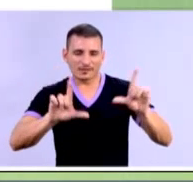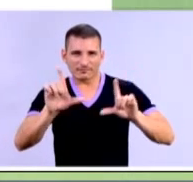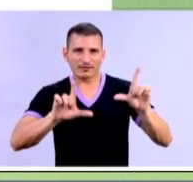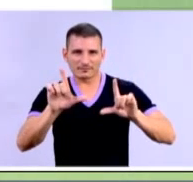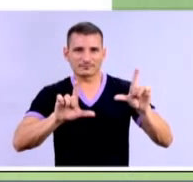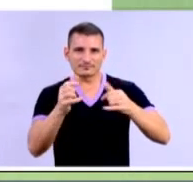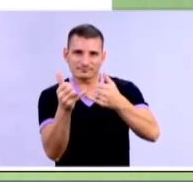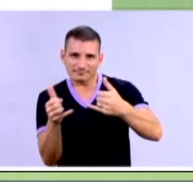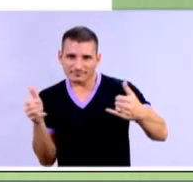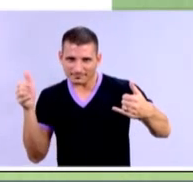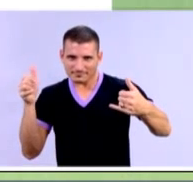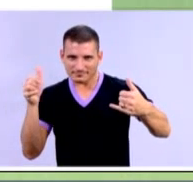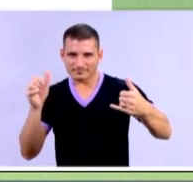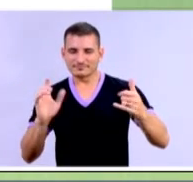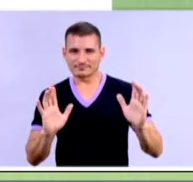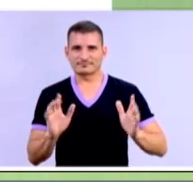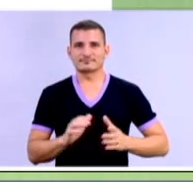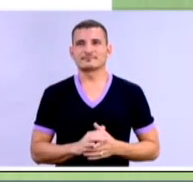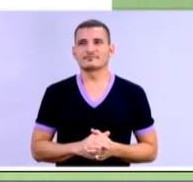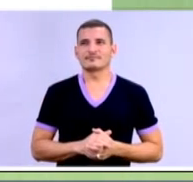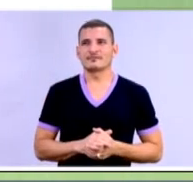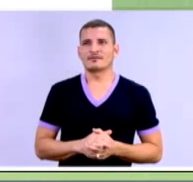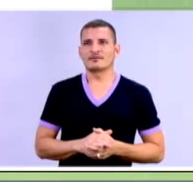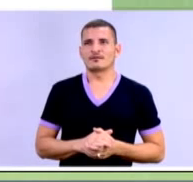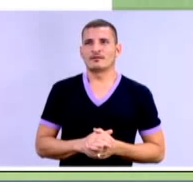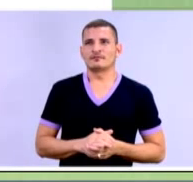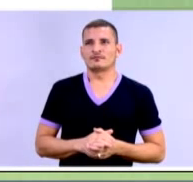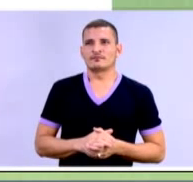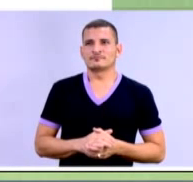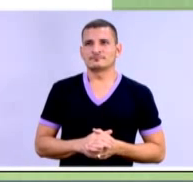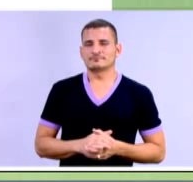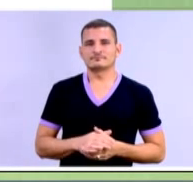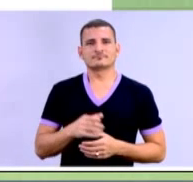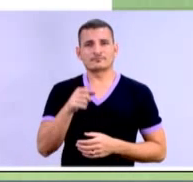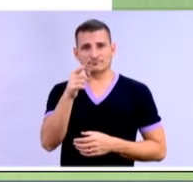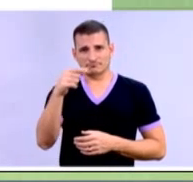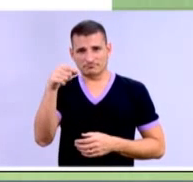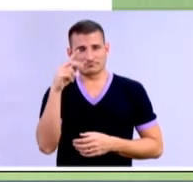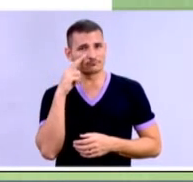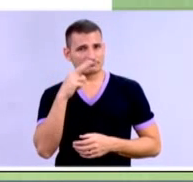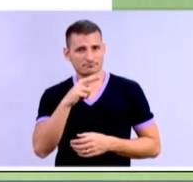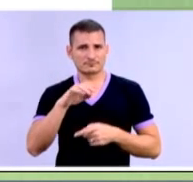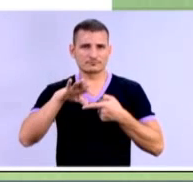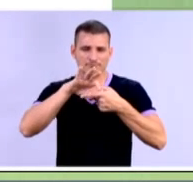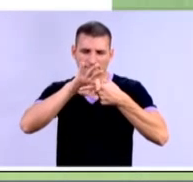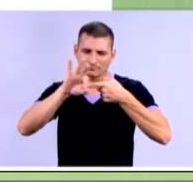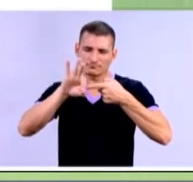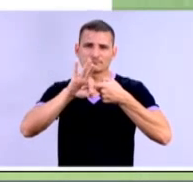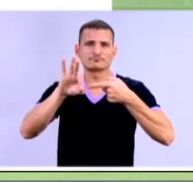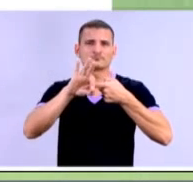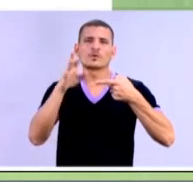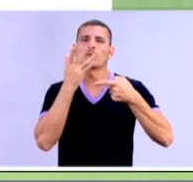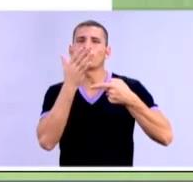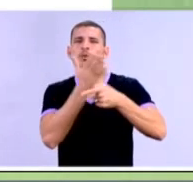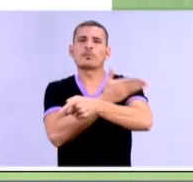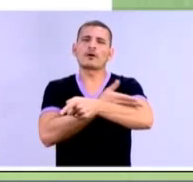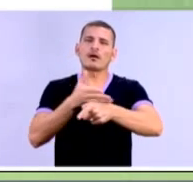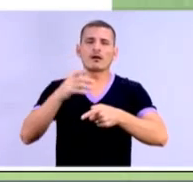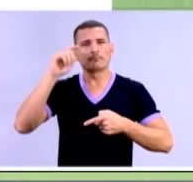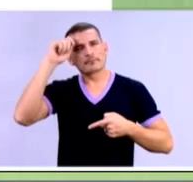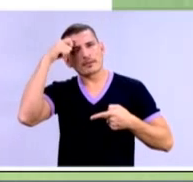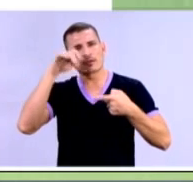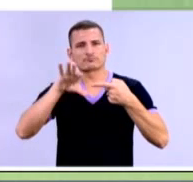cabo, correto? Então ele tem esse isolante externo, né, que vocês veem às vezes numa capinha branca, às vezes numa capinha preta,